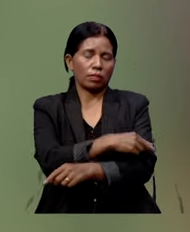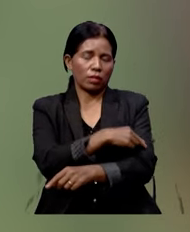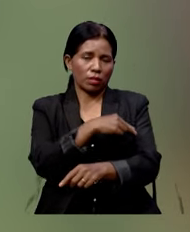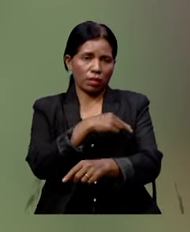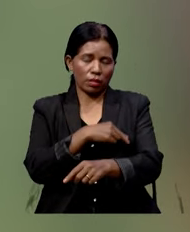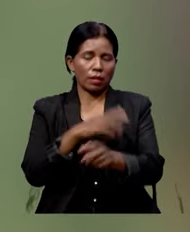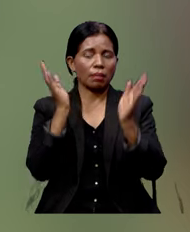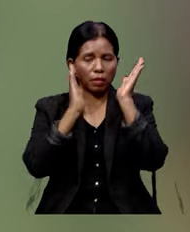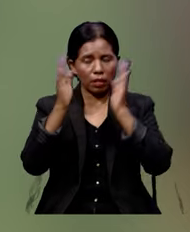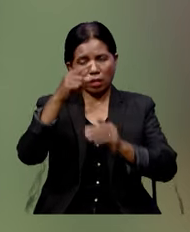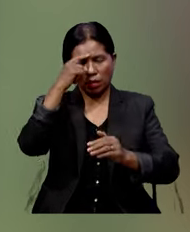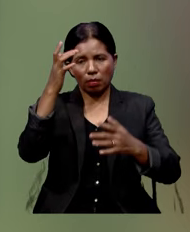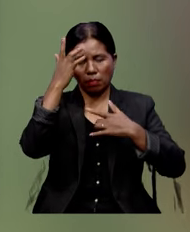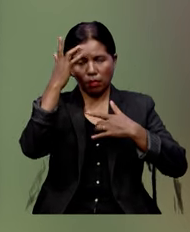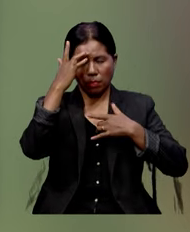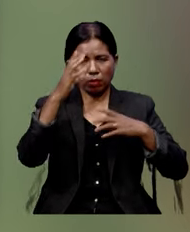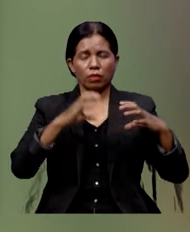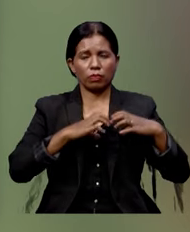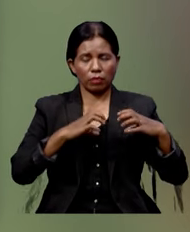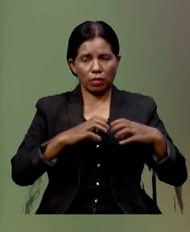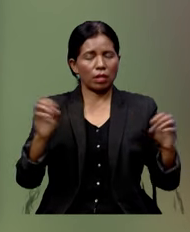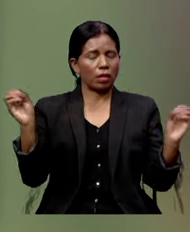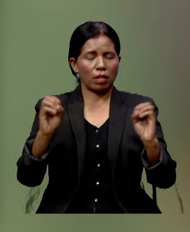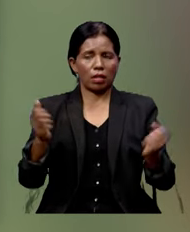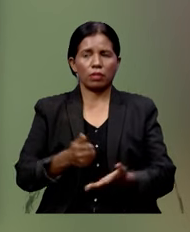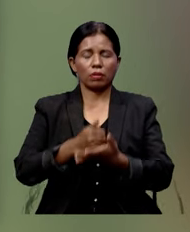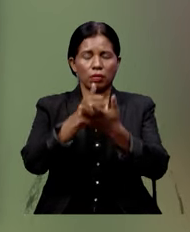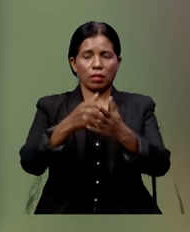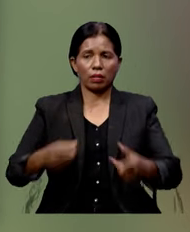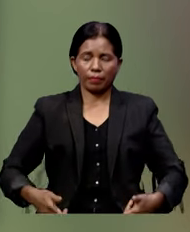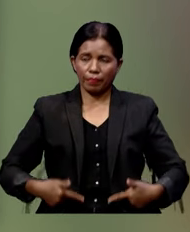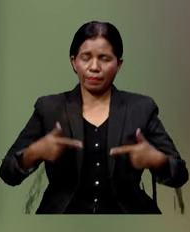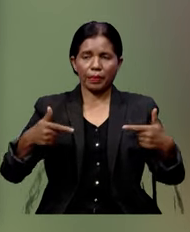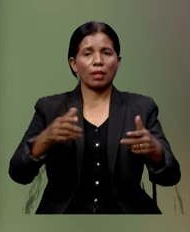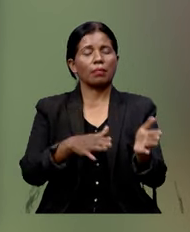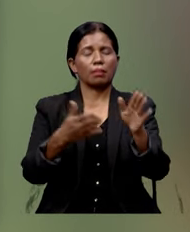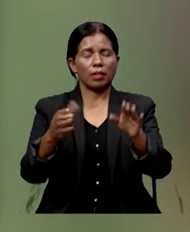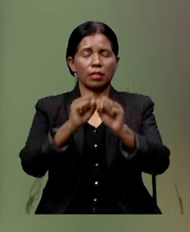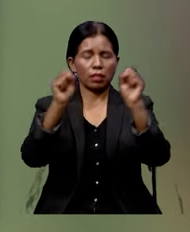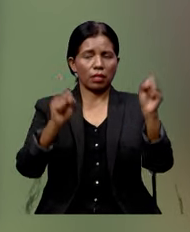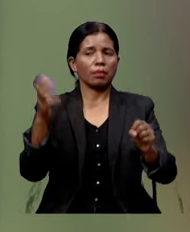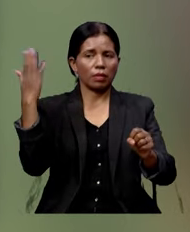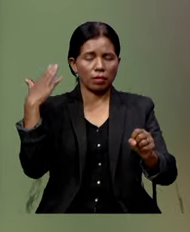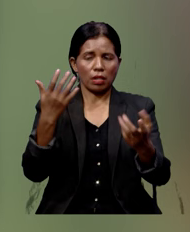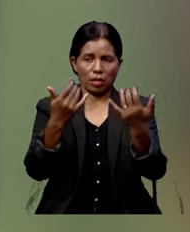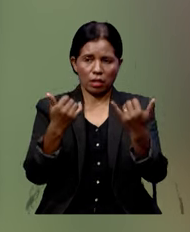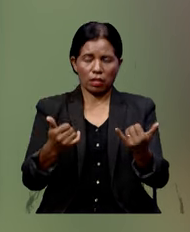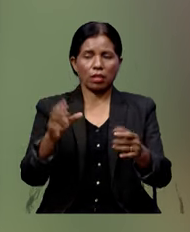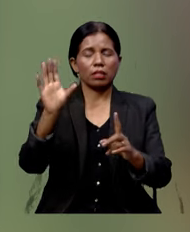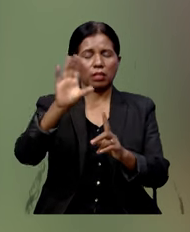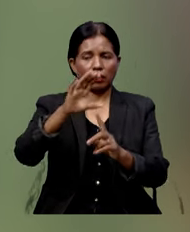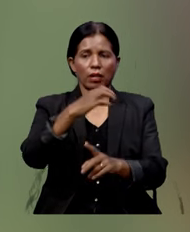Paitai, Malásia, também sofre moras complicação, mas ela consegue salvar a vida. Maucalo, a quanto isso é sábado, foi na Lais, né, no Dadão, né, Comando